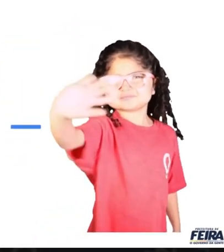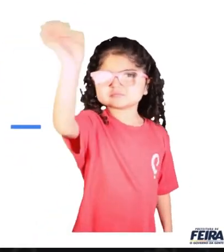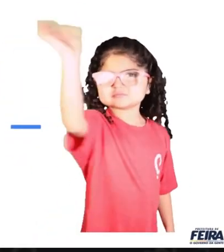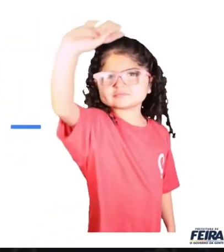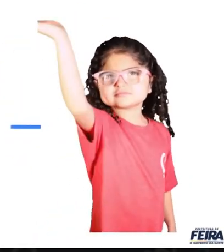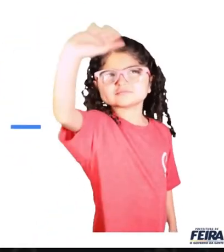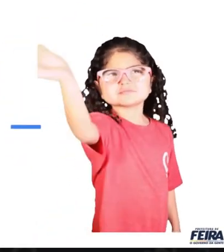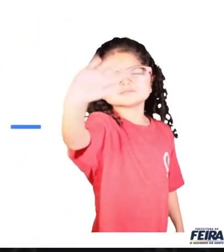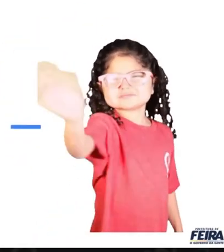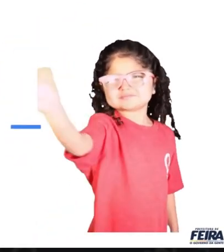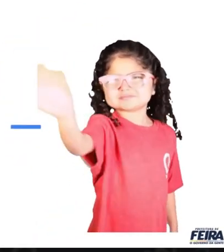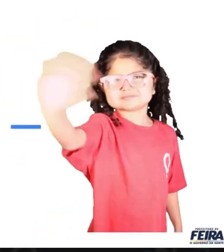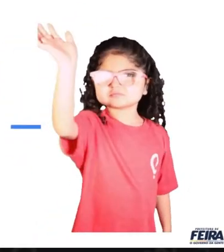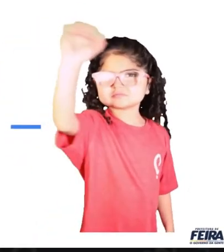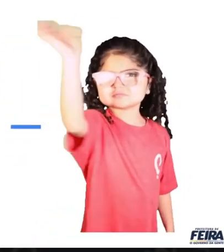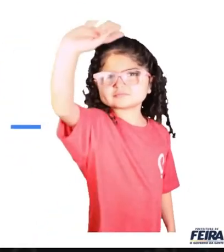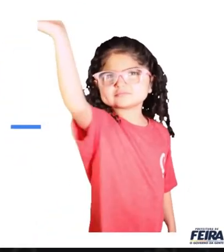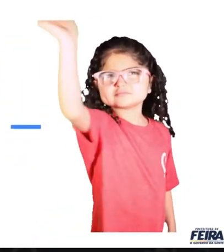Então,